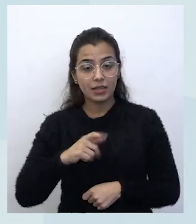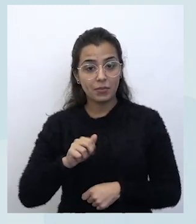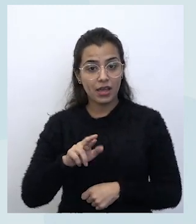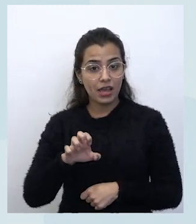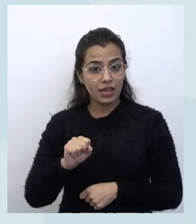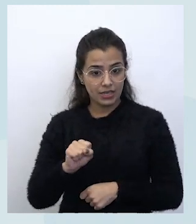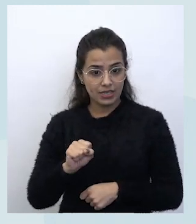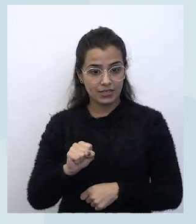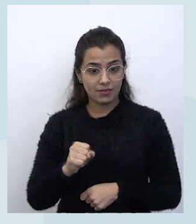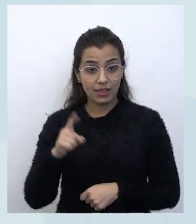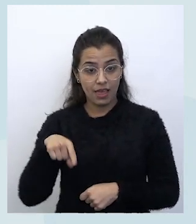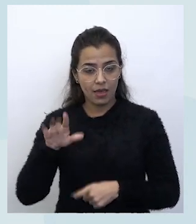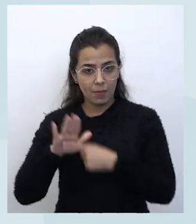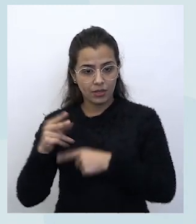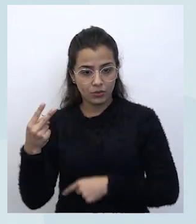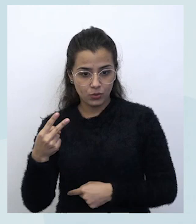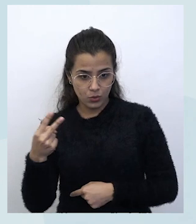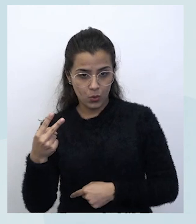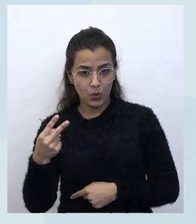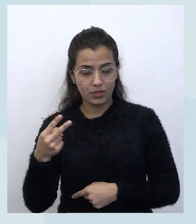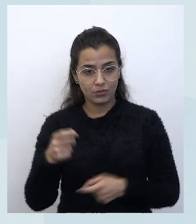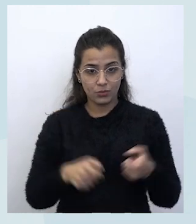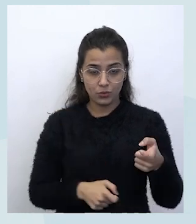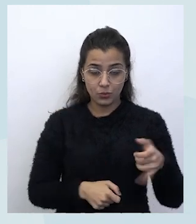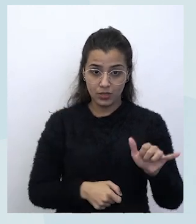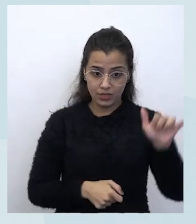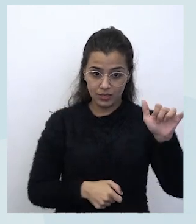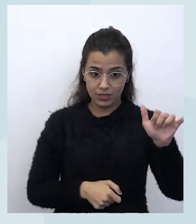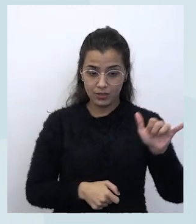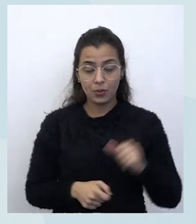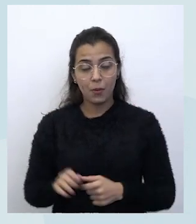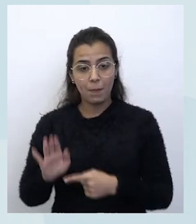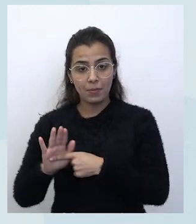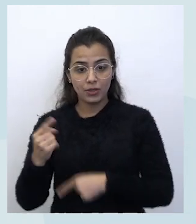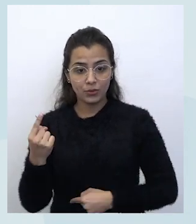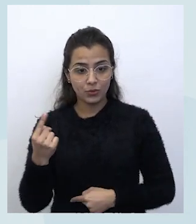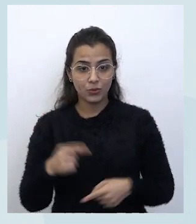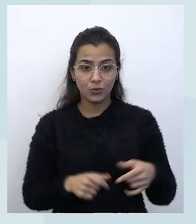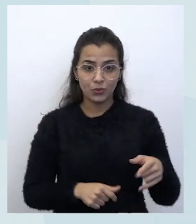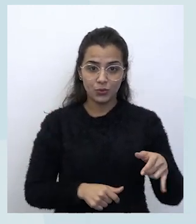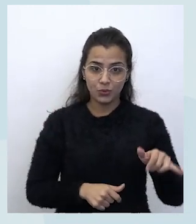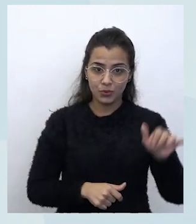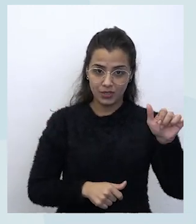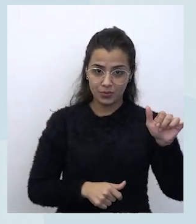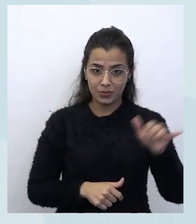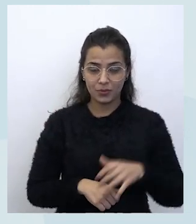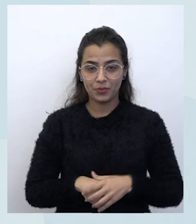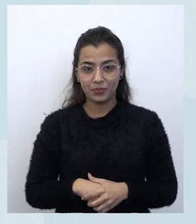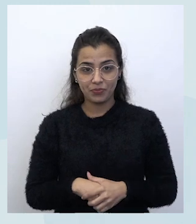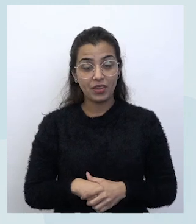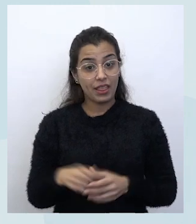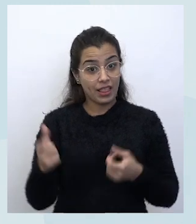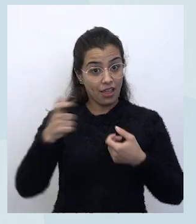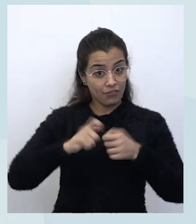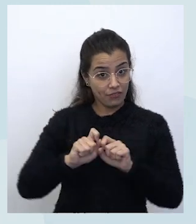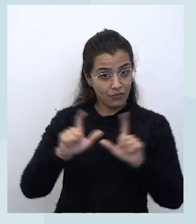pares? Menos 2 com o valor que você encontrar do Y, menos 1 com o valor que você encontrar do Y e assim por diante. Na volta, eu corrijo e aí